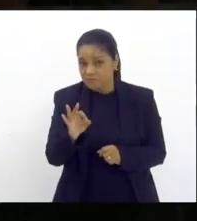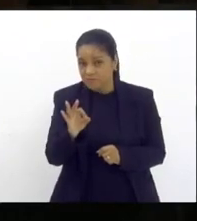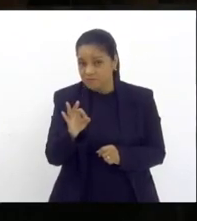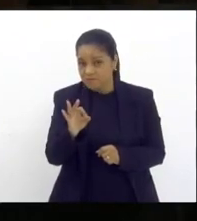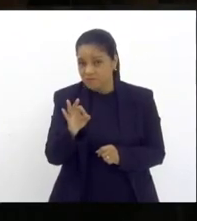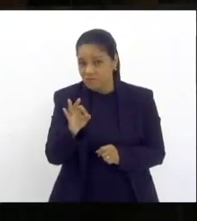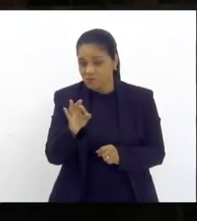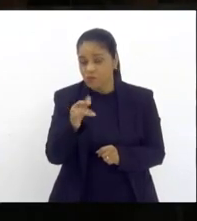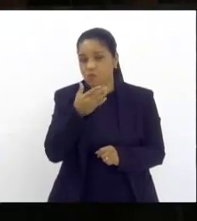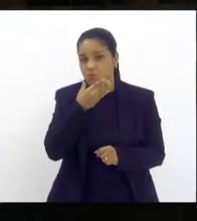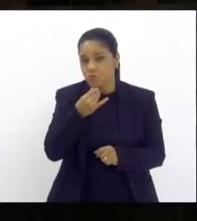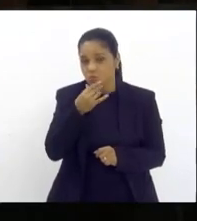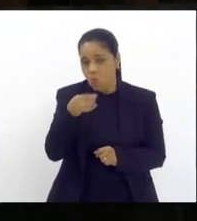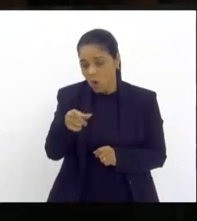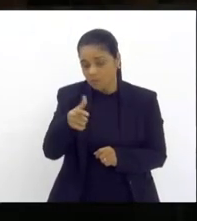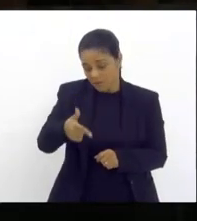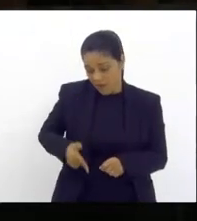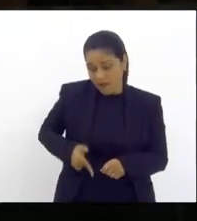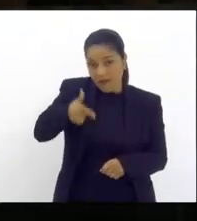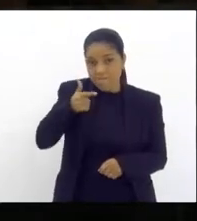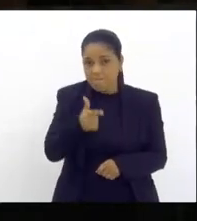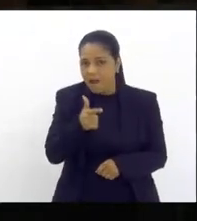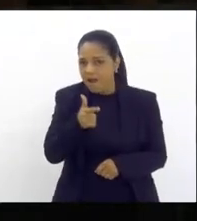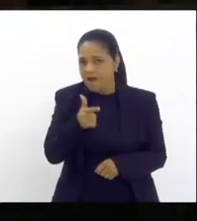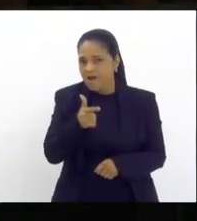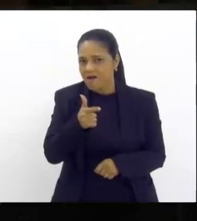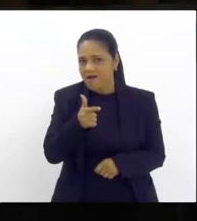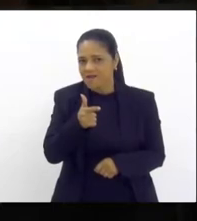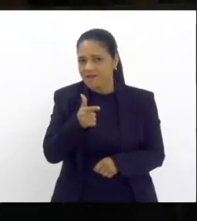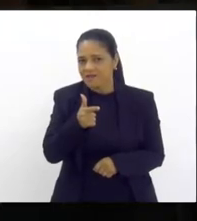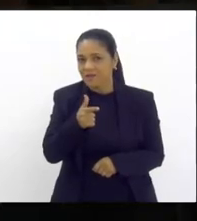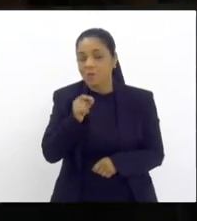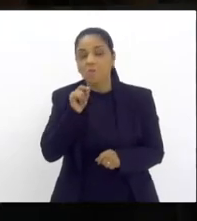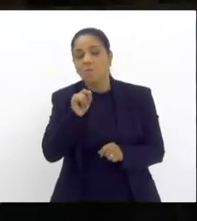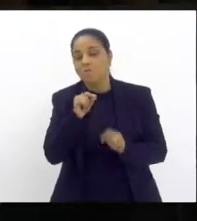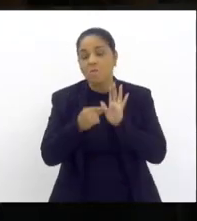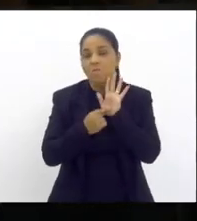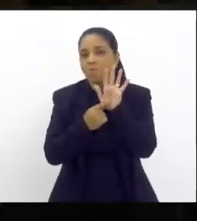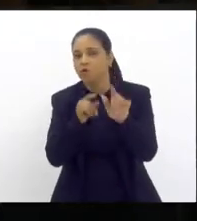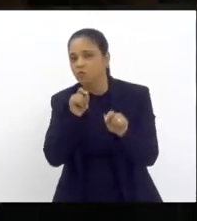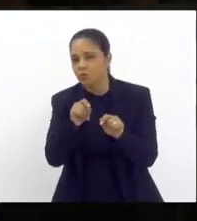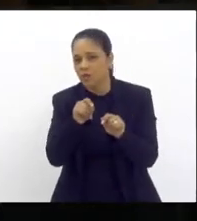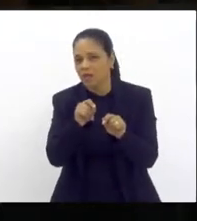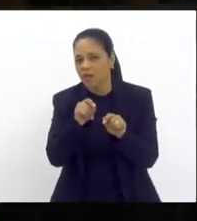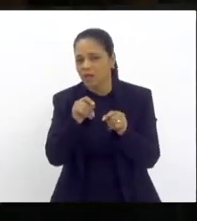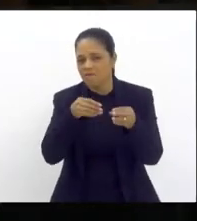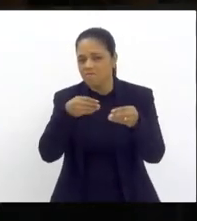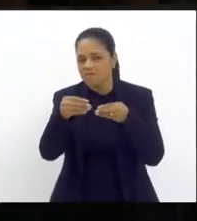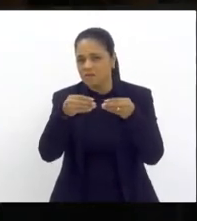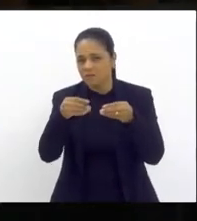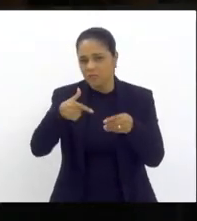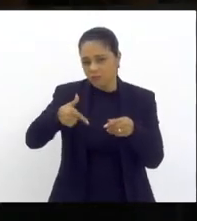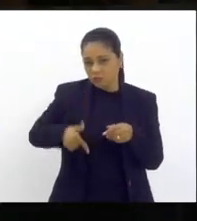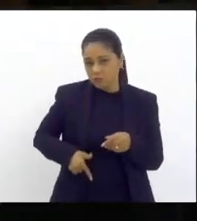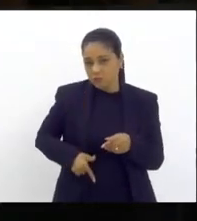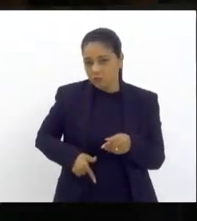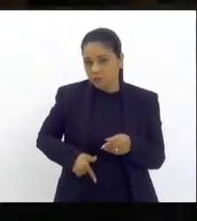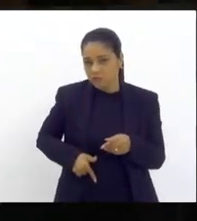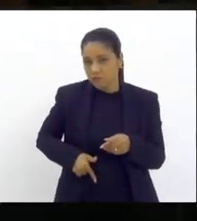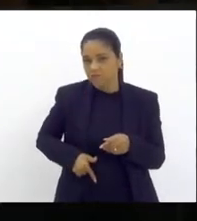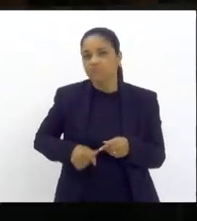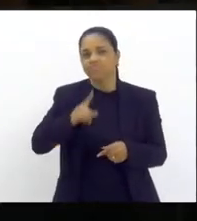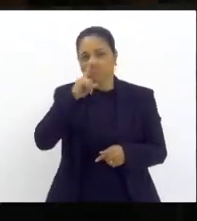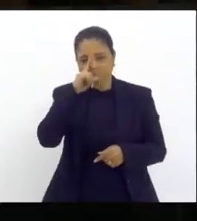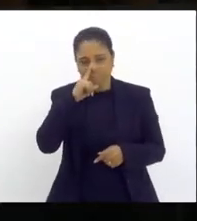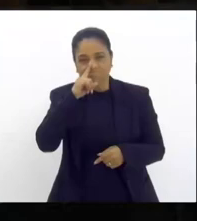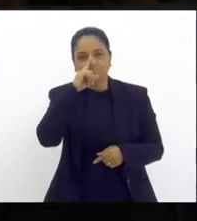estavam armados. Isso significa que a flexibilização do porte e da posse de armas é um